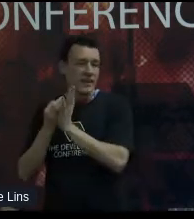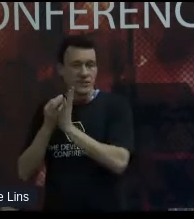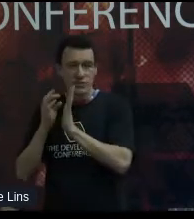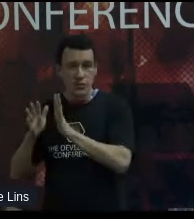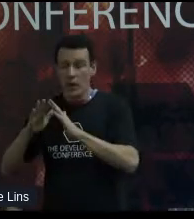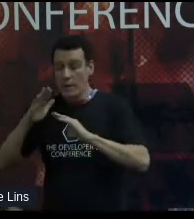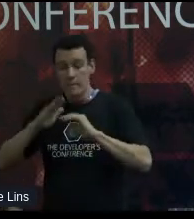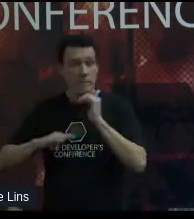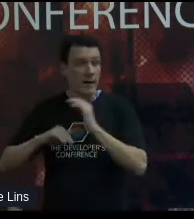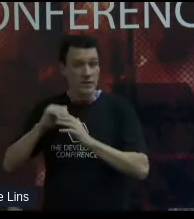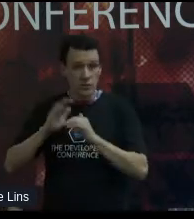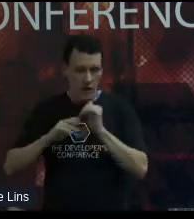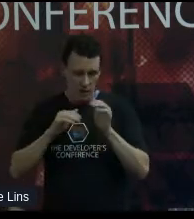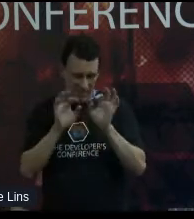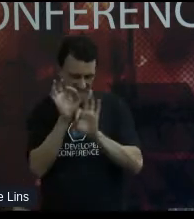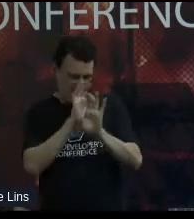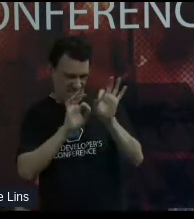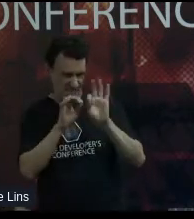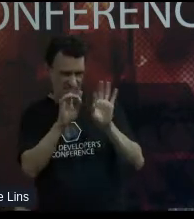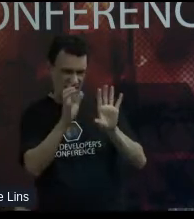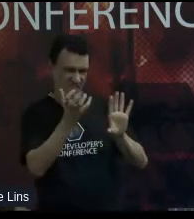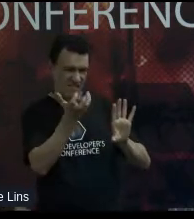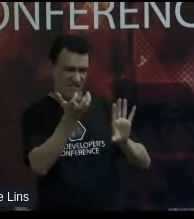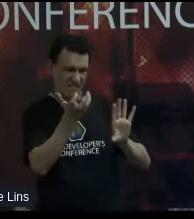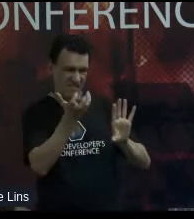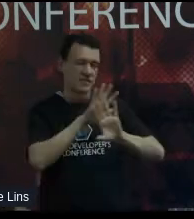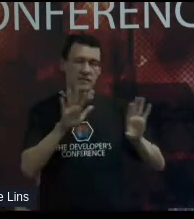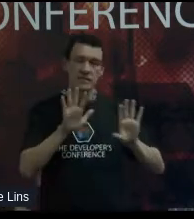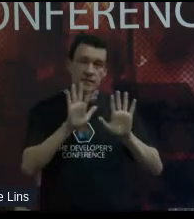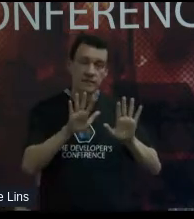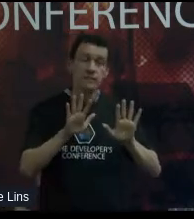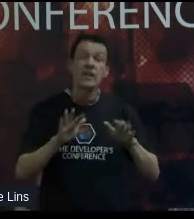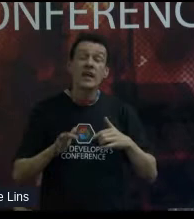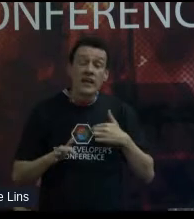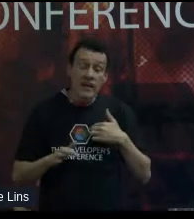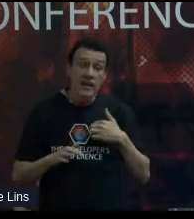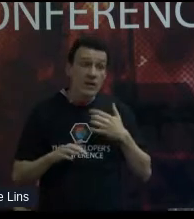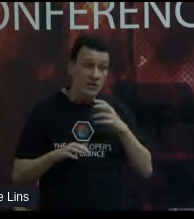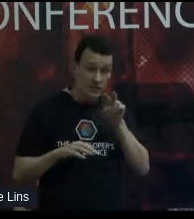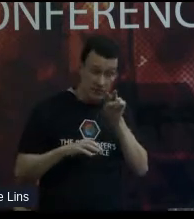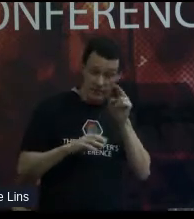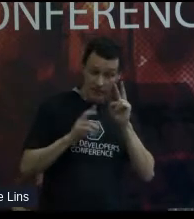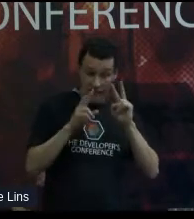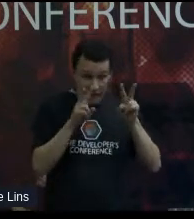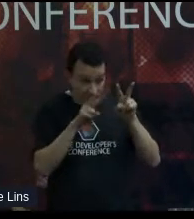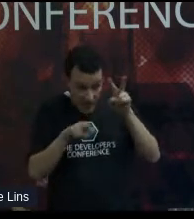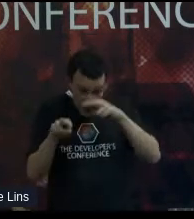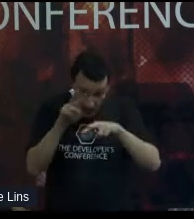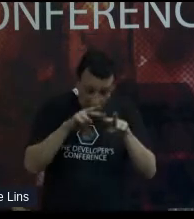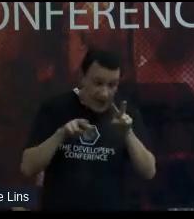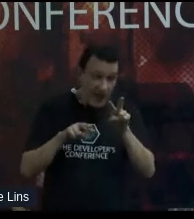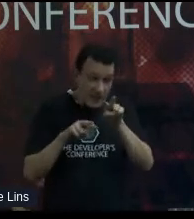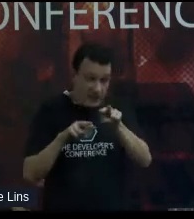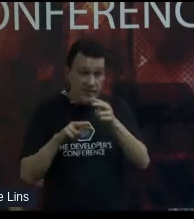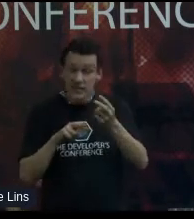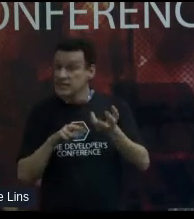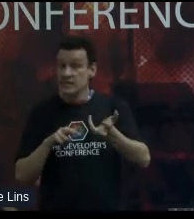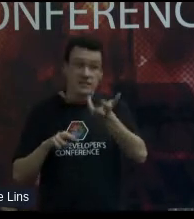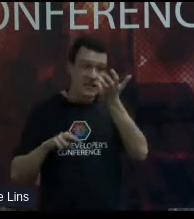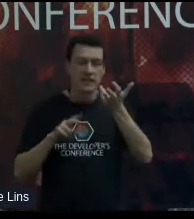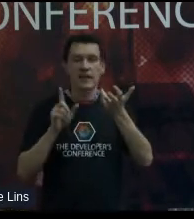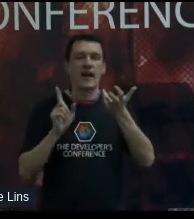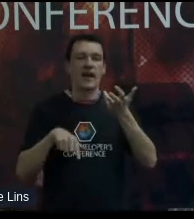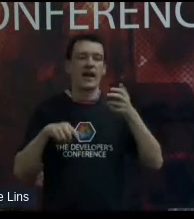peso visual necessário para que se tenha a sensação visual de que aquilo é um texto de títulos,